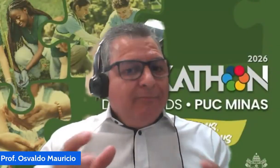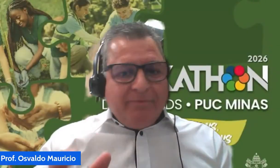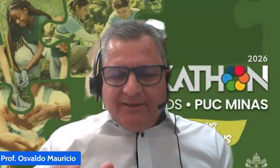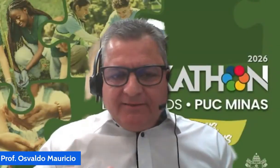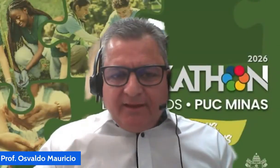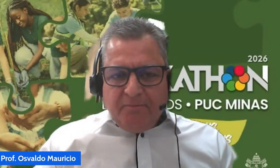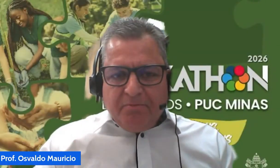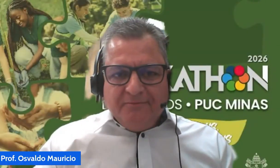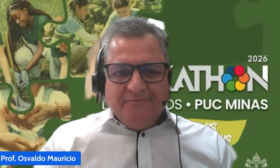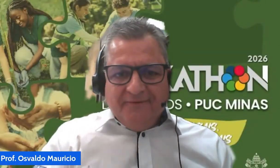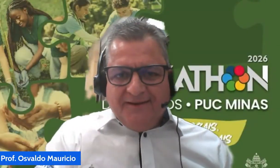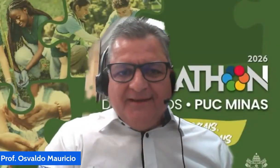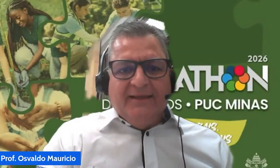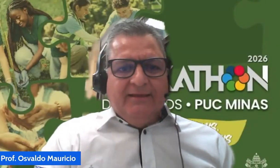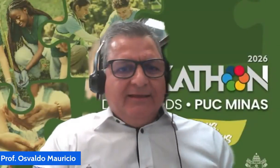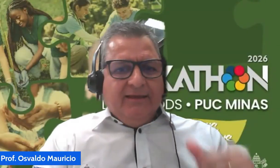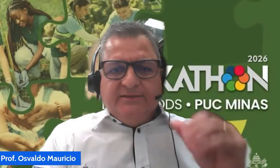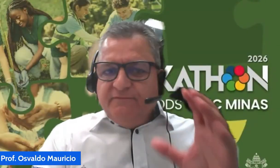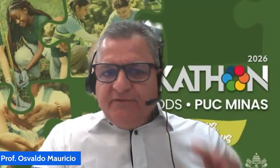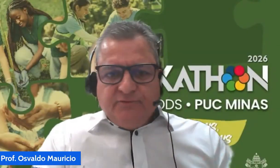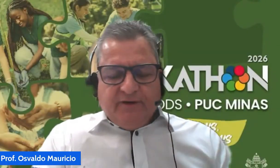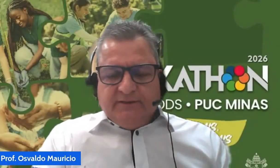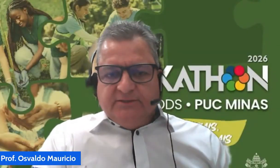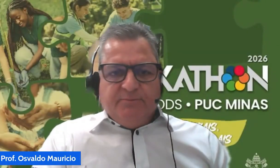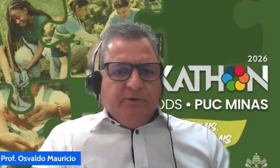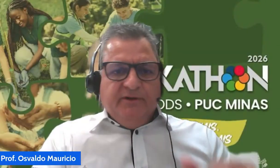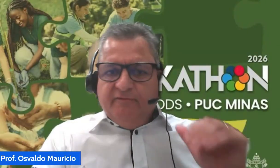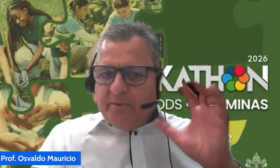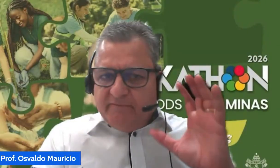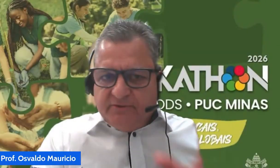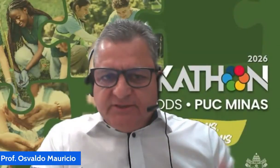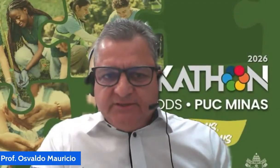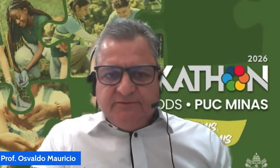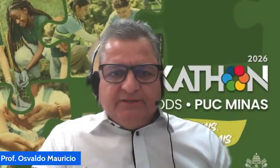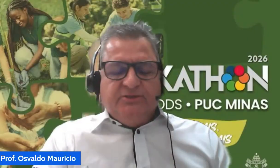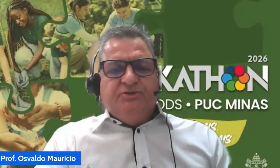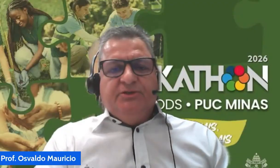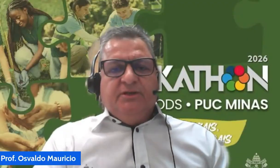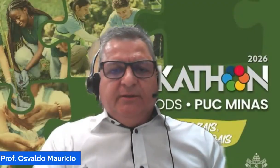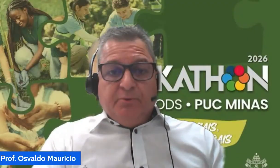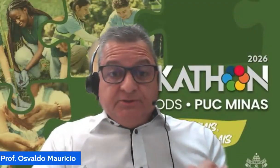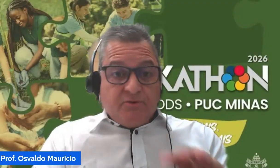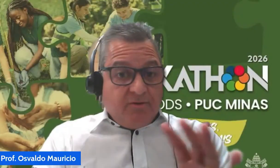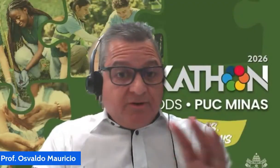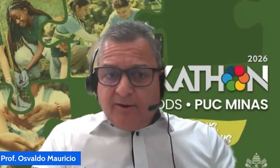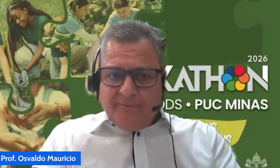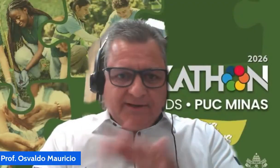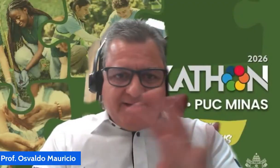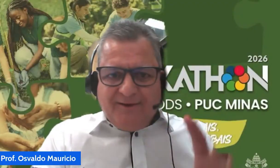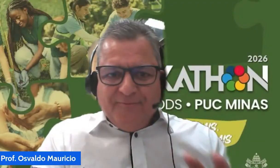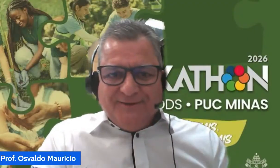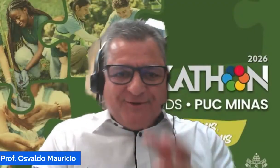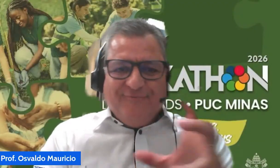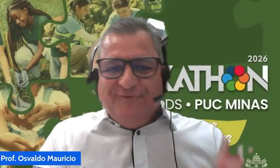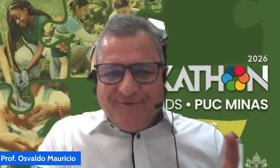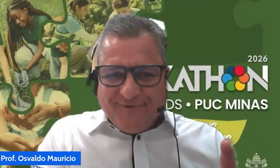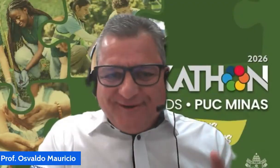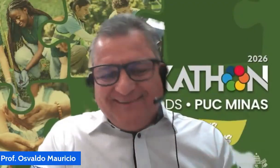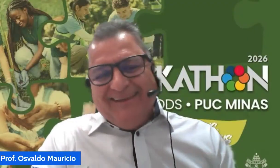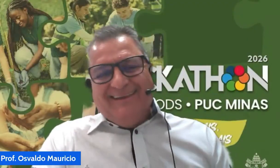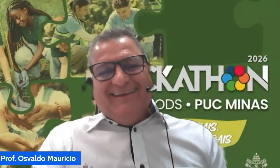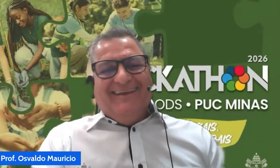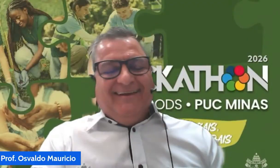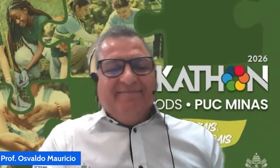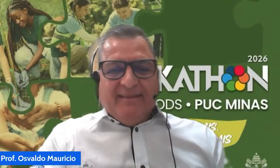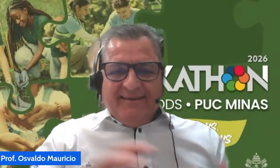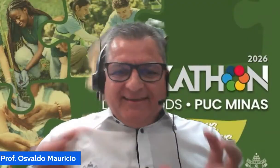não perder tempo, né? Esse vídeo vai estar disponível para vocês assistirem depois com calma, aqui realmente ao vivo, né?